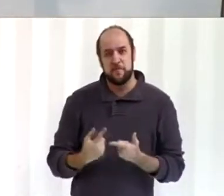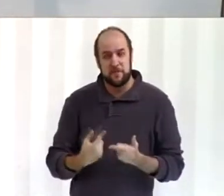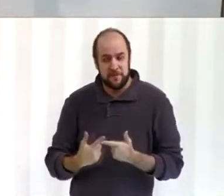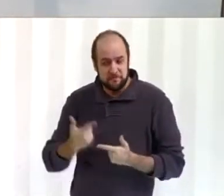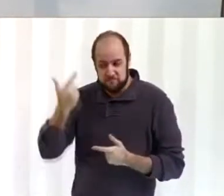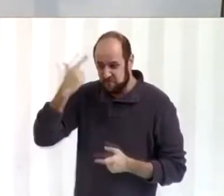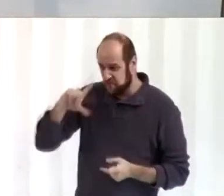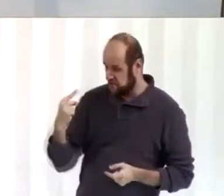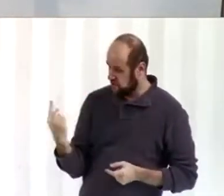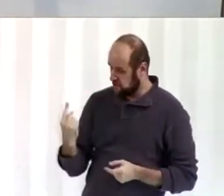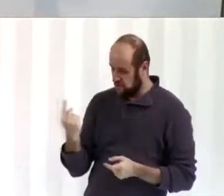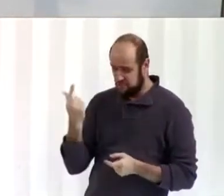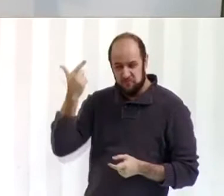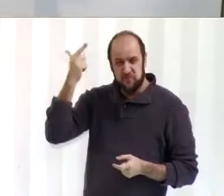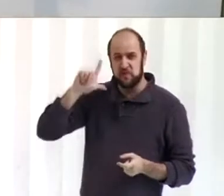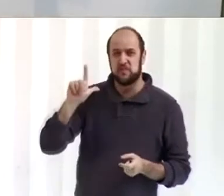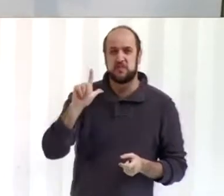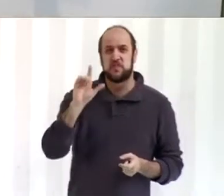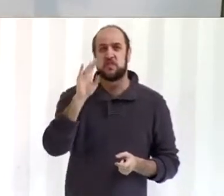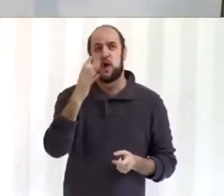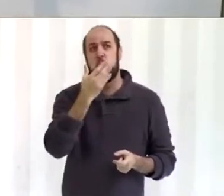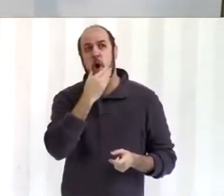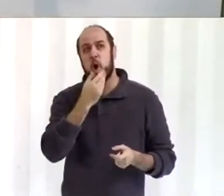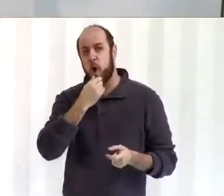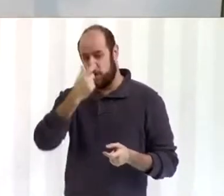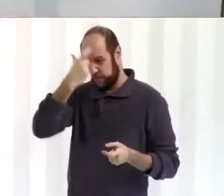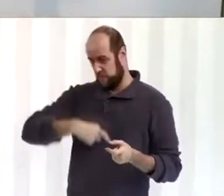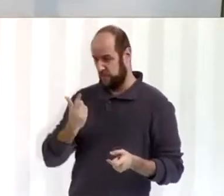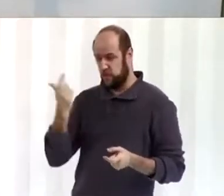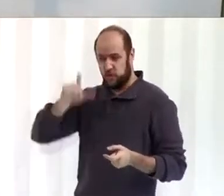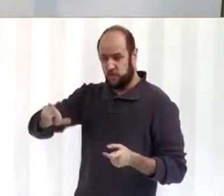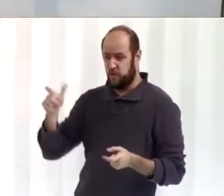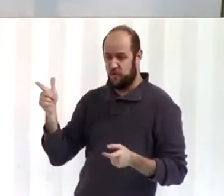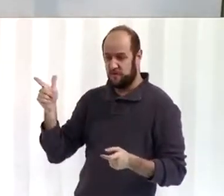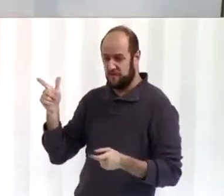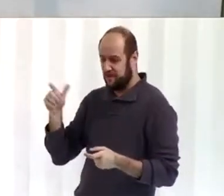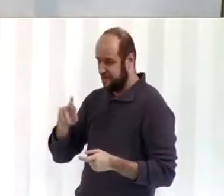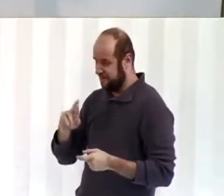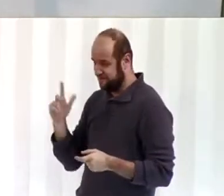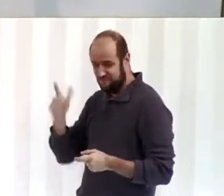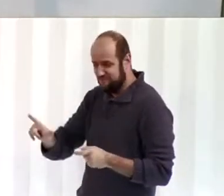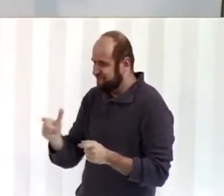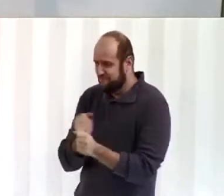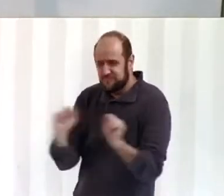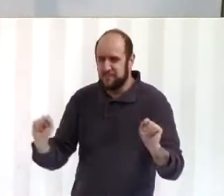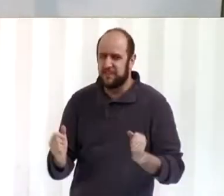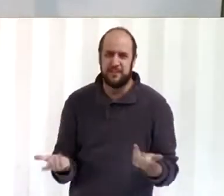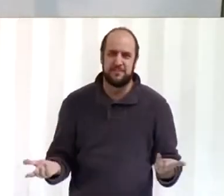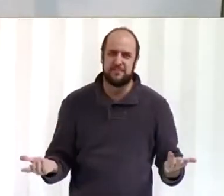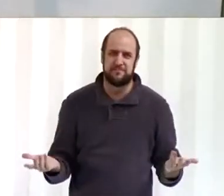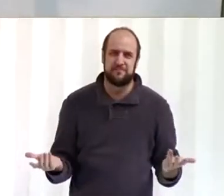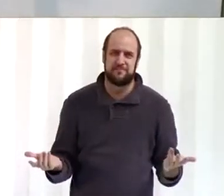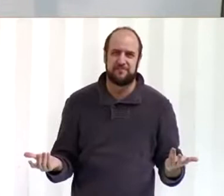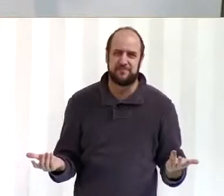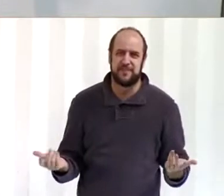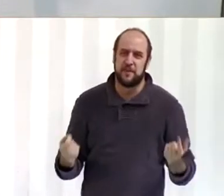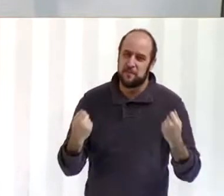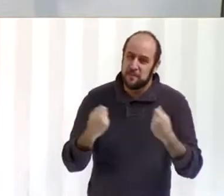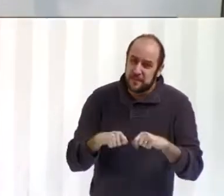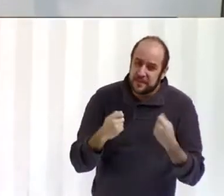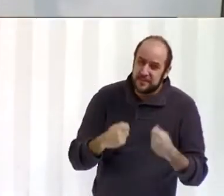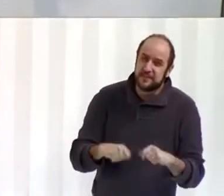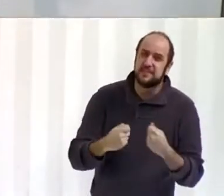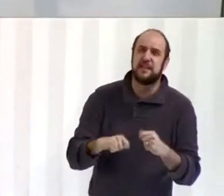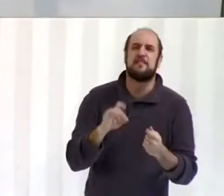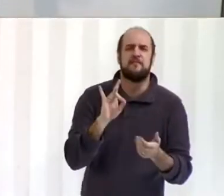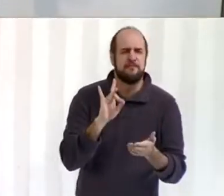solução meramente humana, embora teve ali alguma coisa de humano, mas havia necessidade,